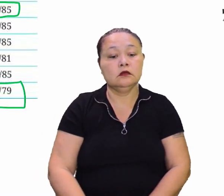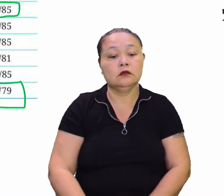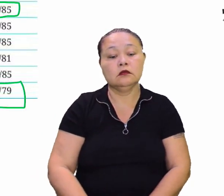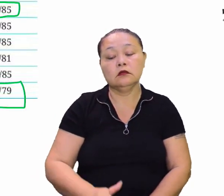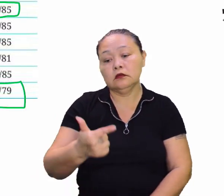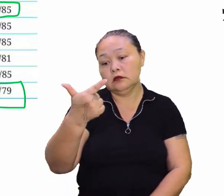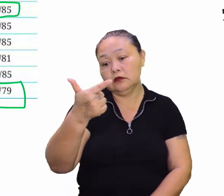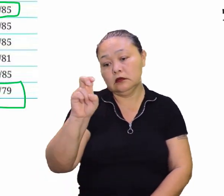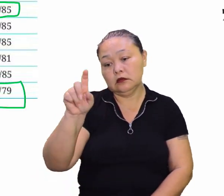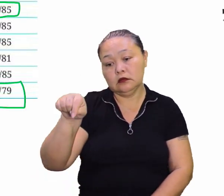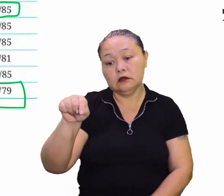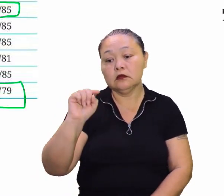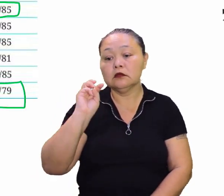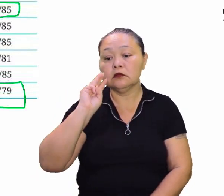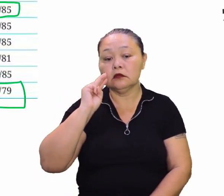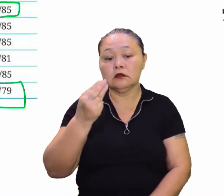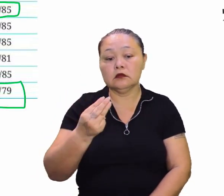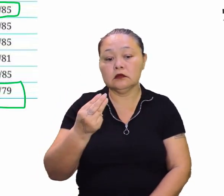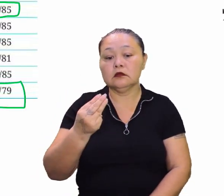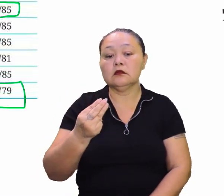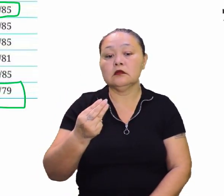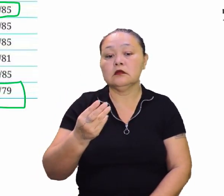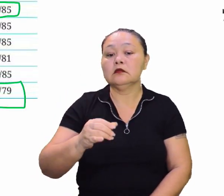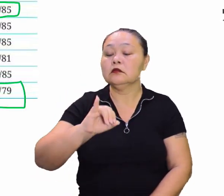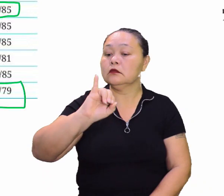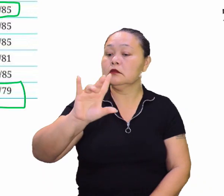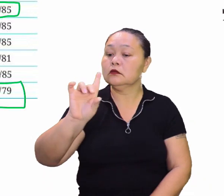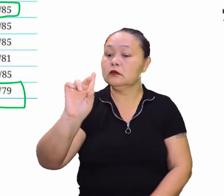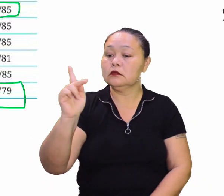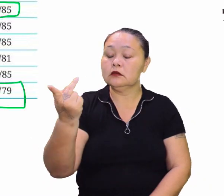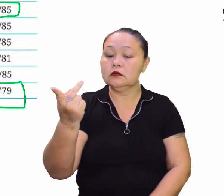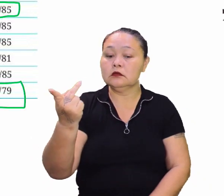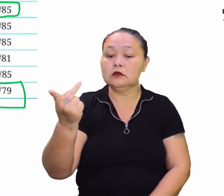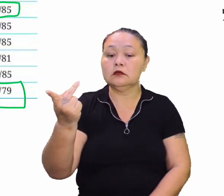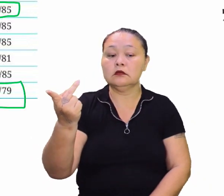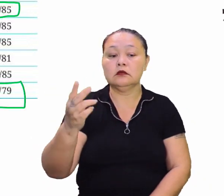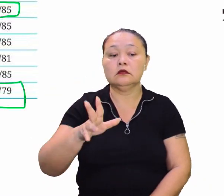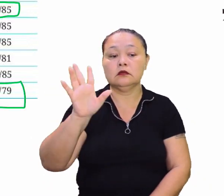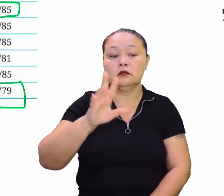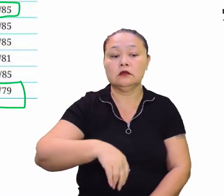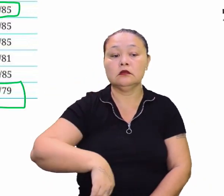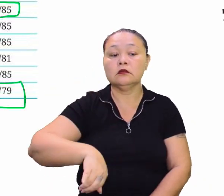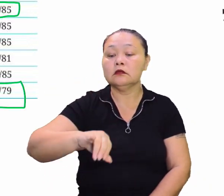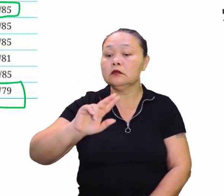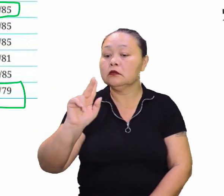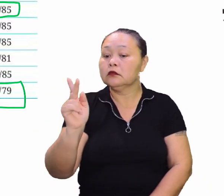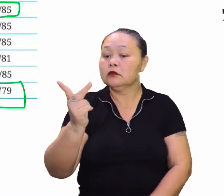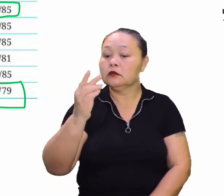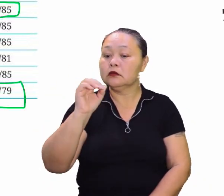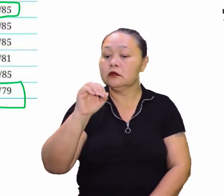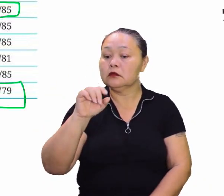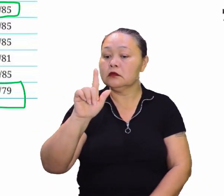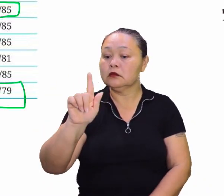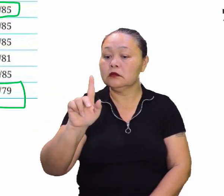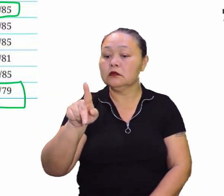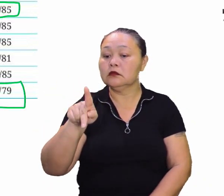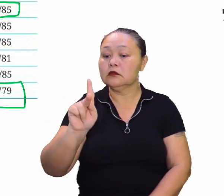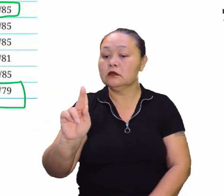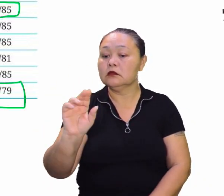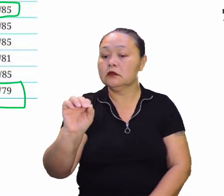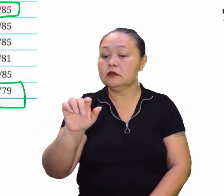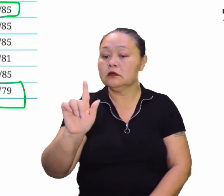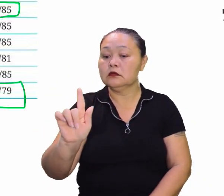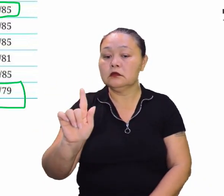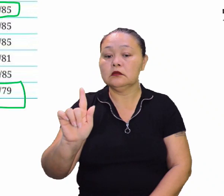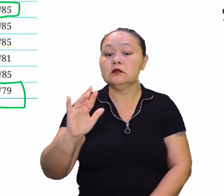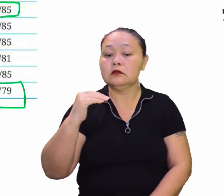25 milhões. O IDH de Hong Kong é também alto, de